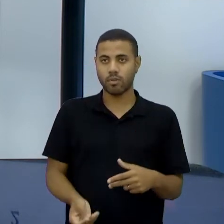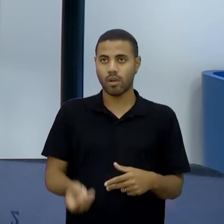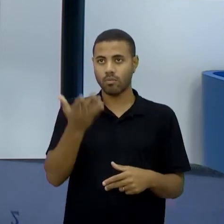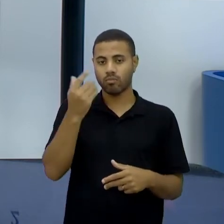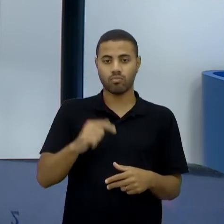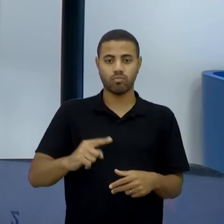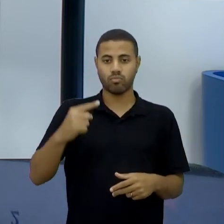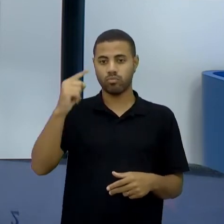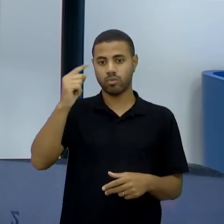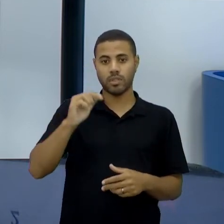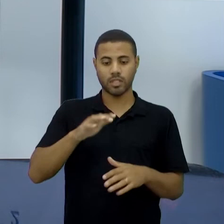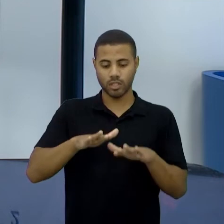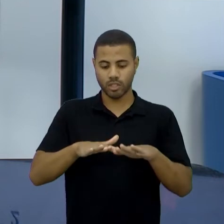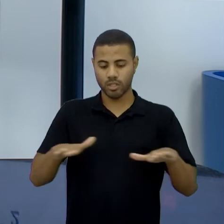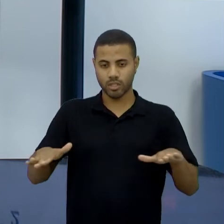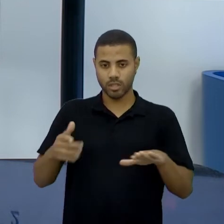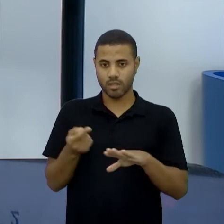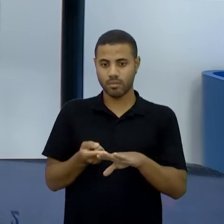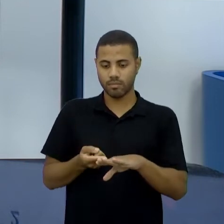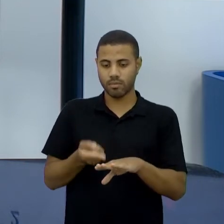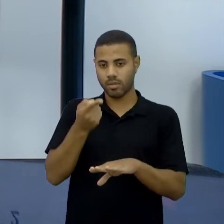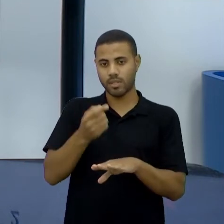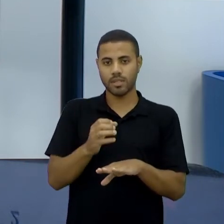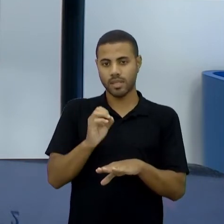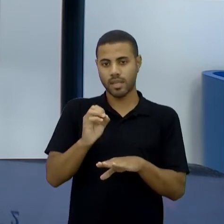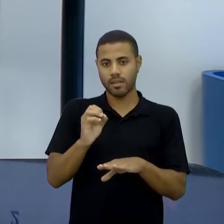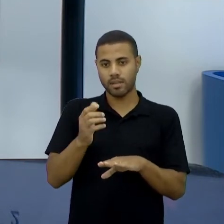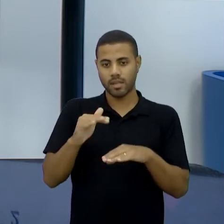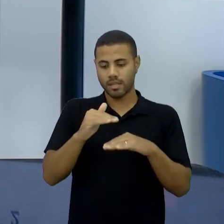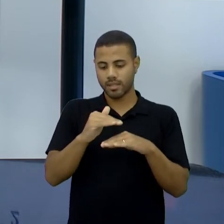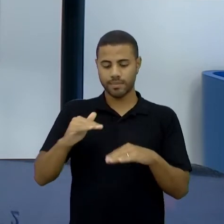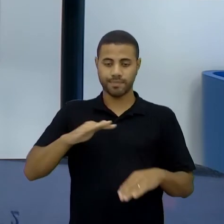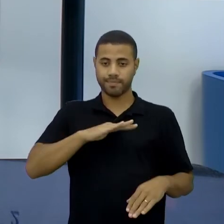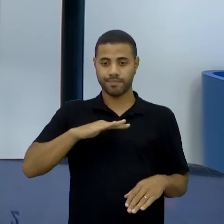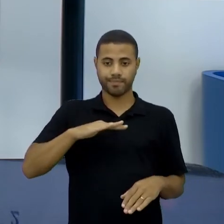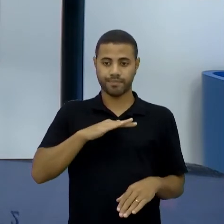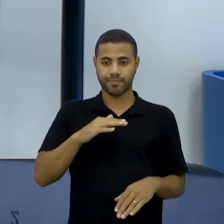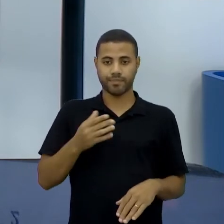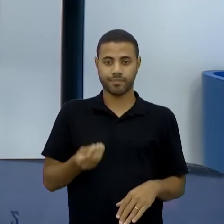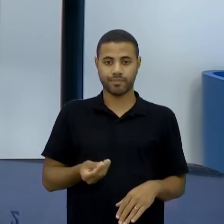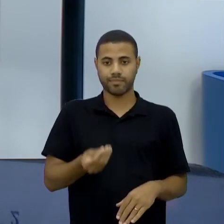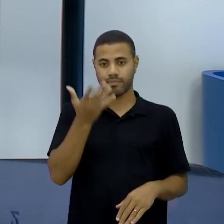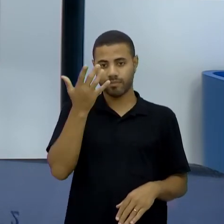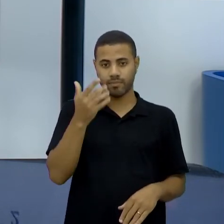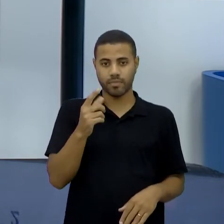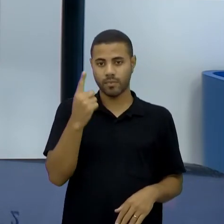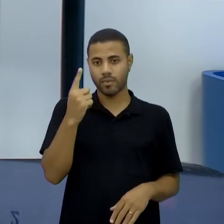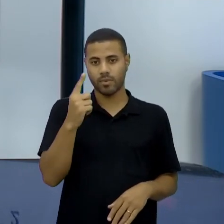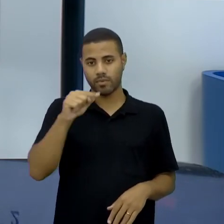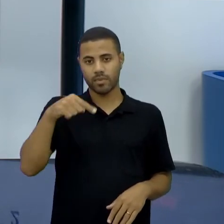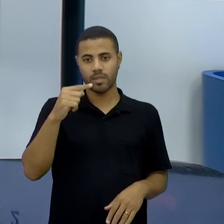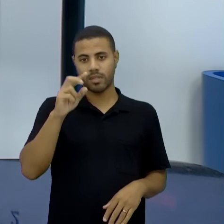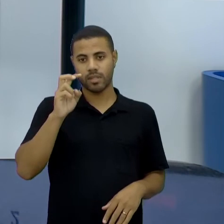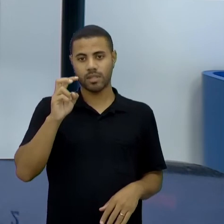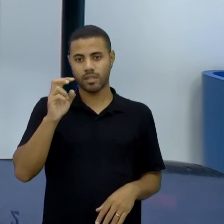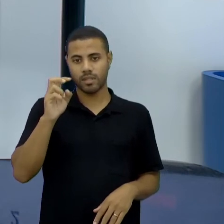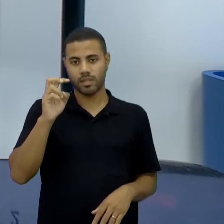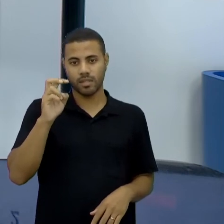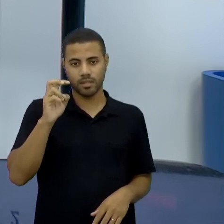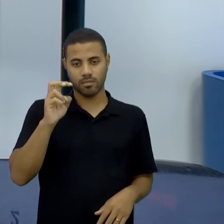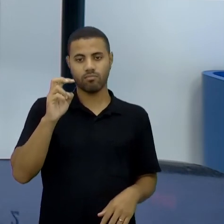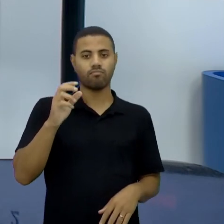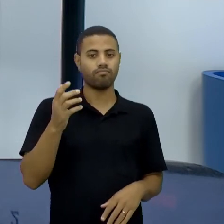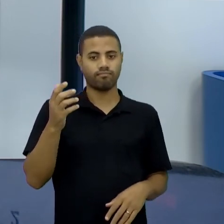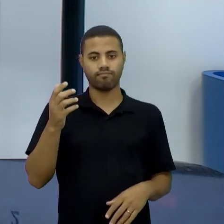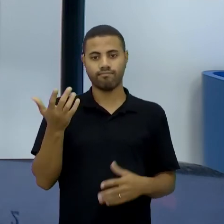fizer do chão, essa posição é zero. Mas se você já vier dessa altura, que eu tenho aqui mais ou menos 1,5 m, digamos aqui 1 metro, então